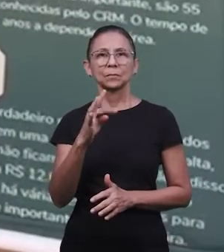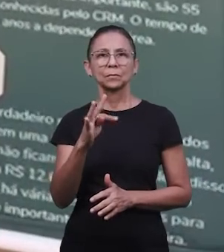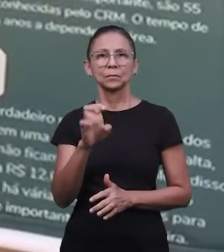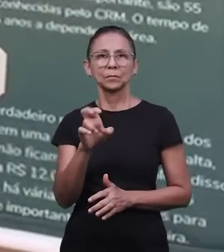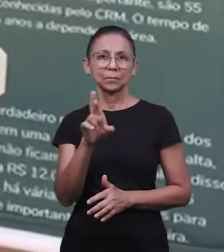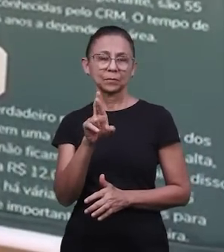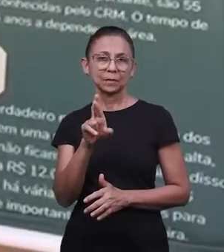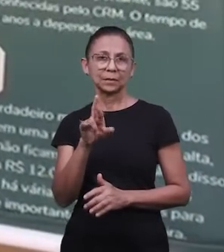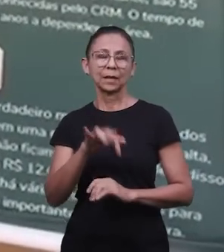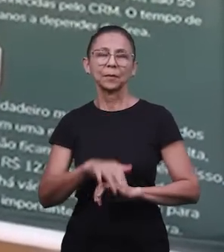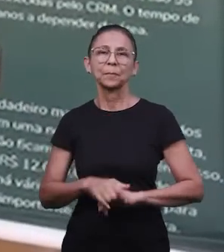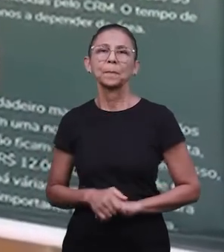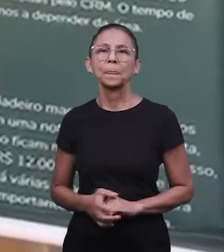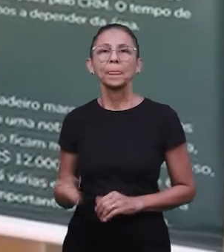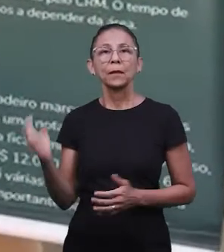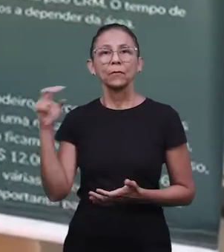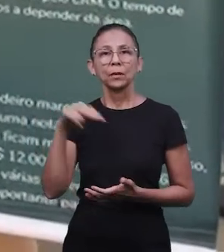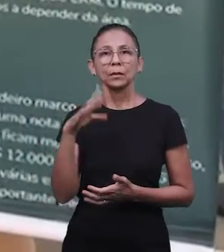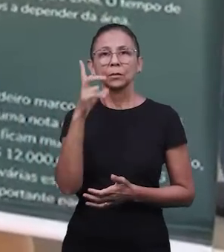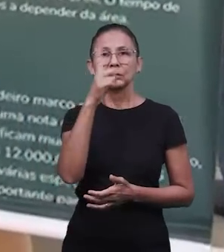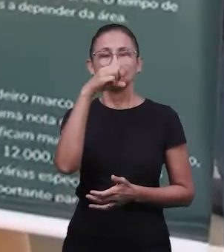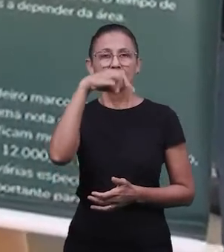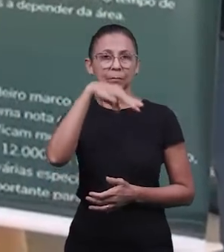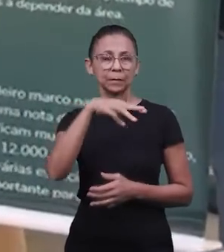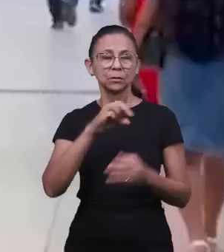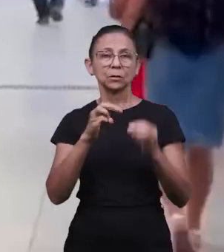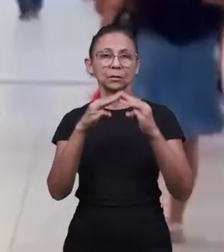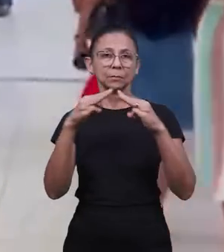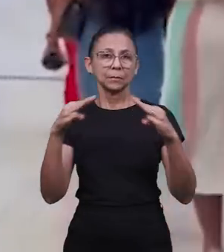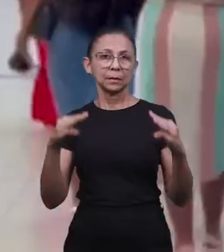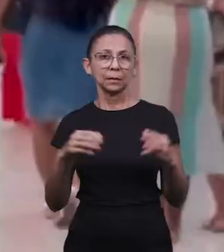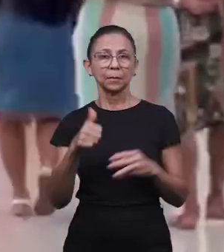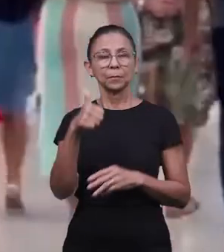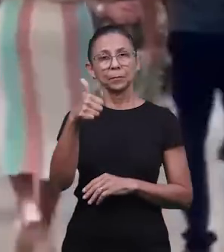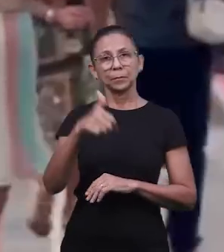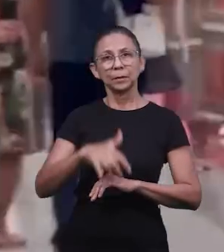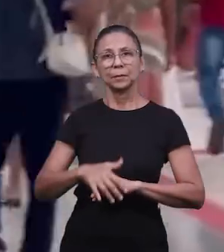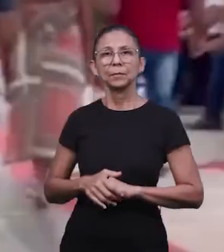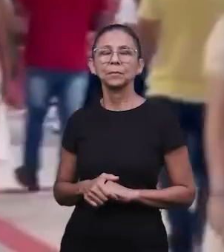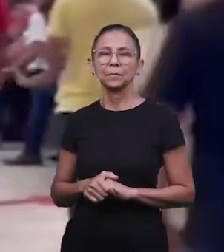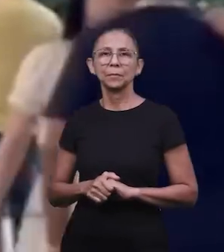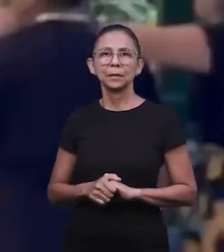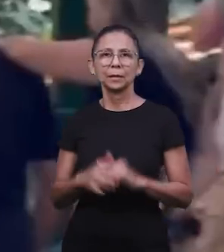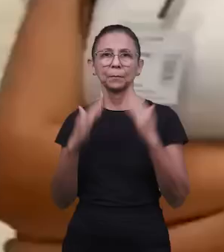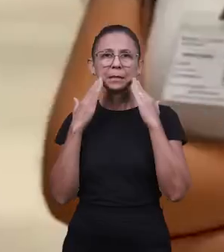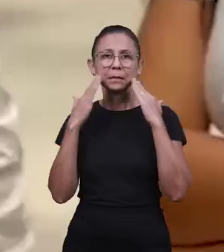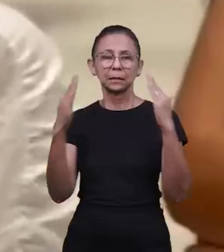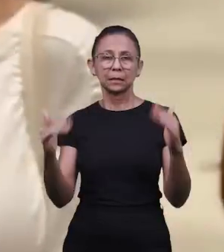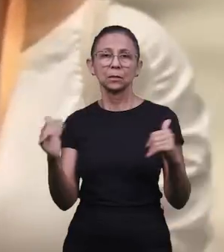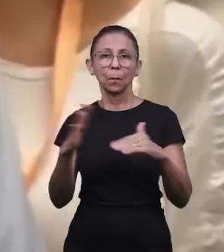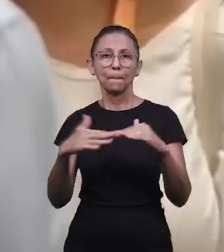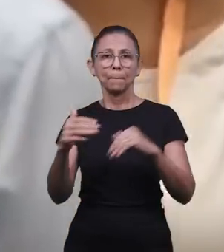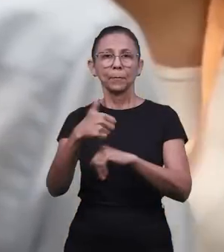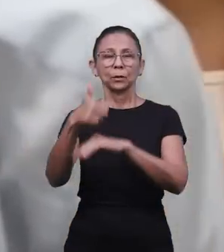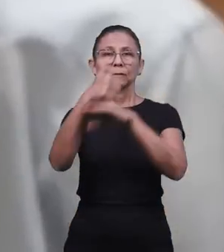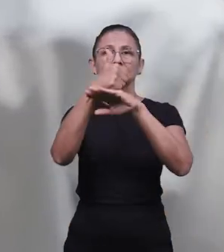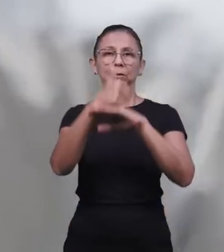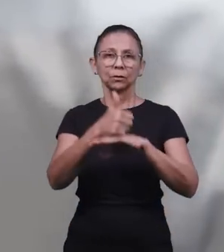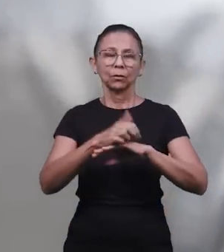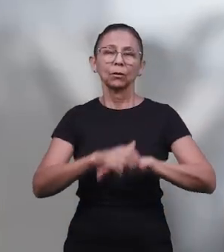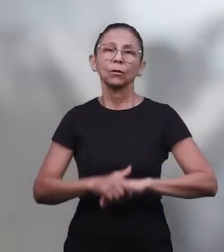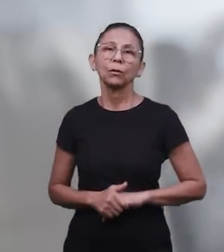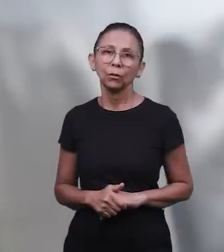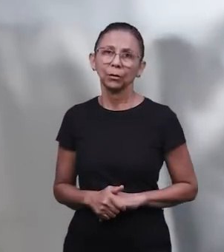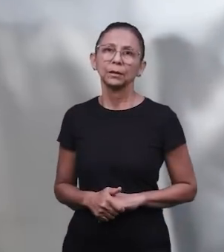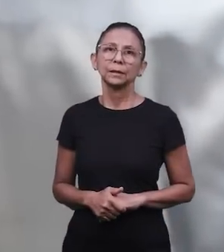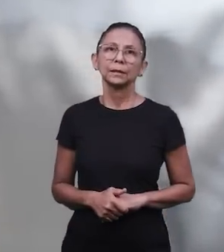Esther e hoje nós estamos aqui no Manaim de Domingos Martins, na primeira feira de profissões, onde nós temos